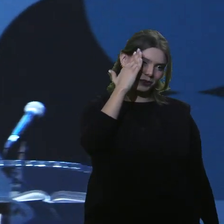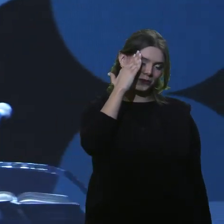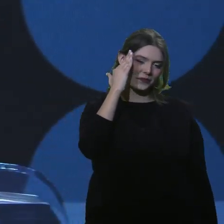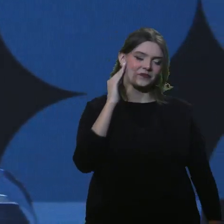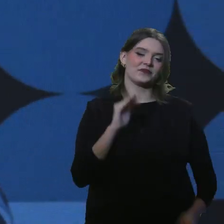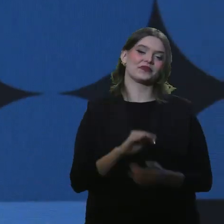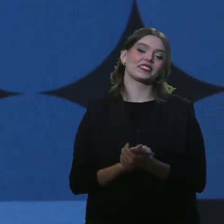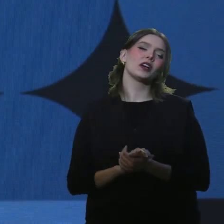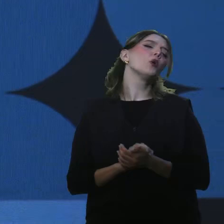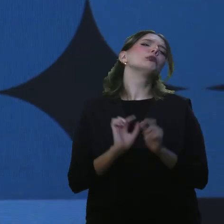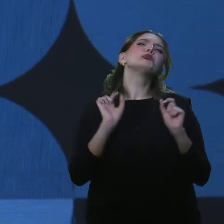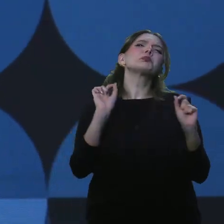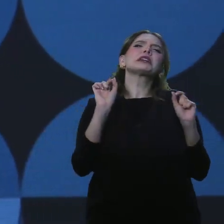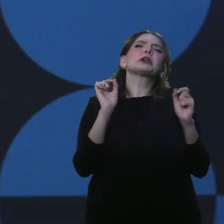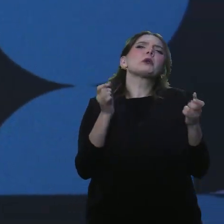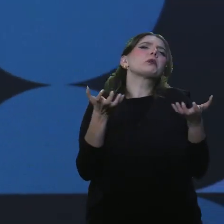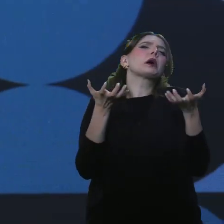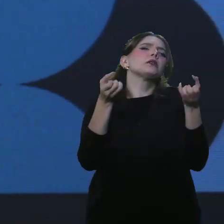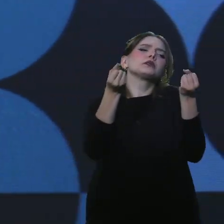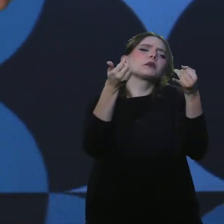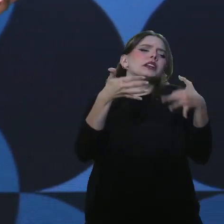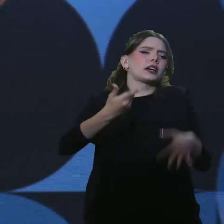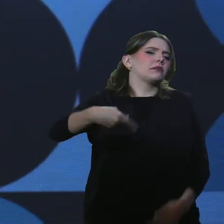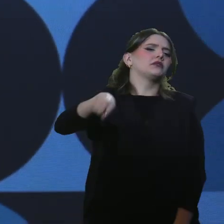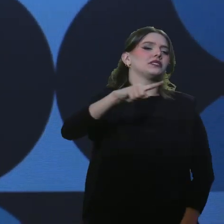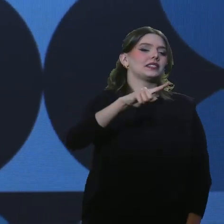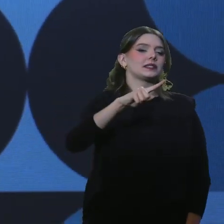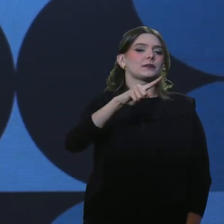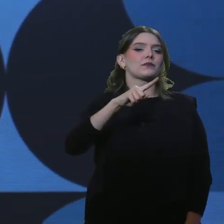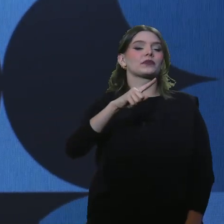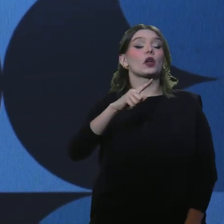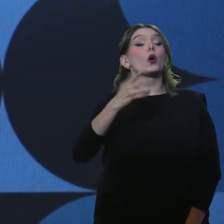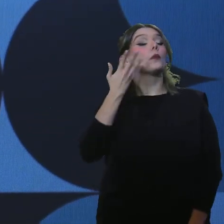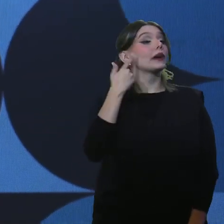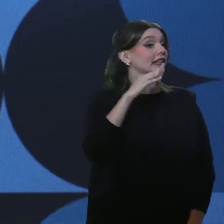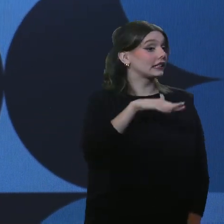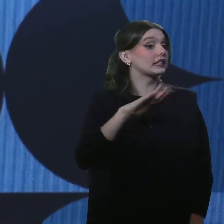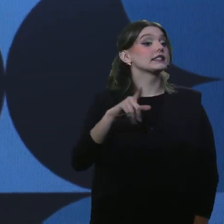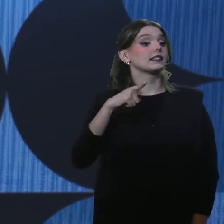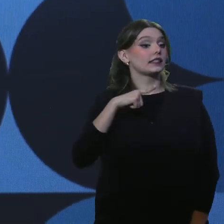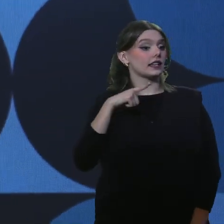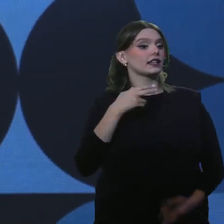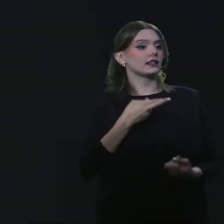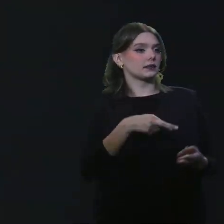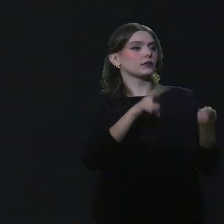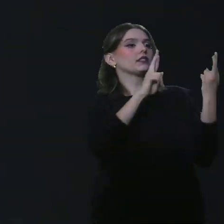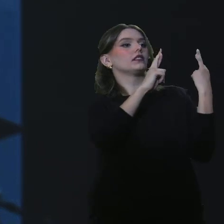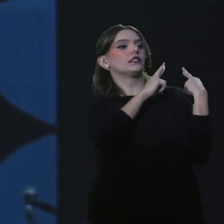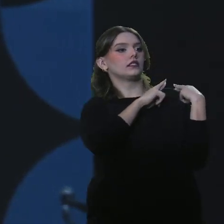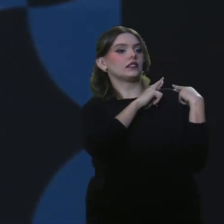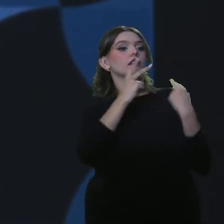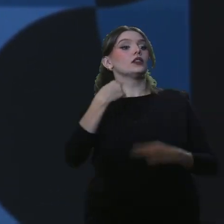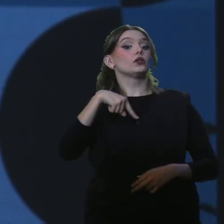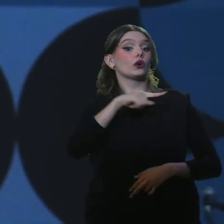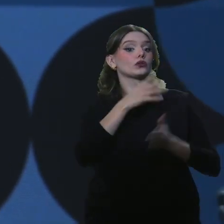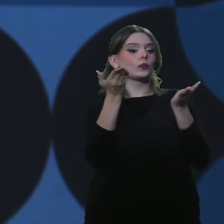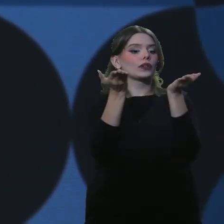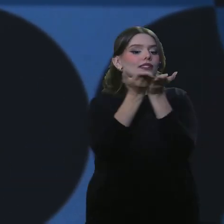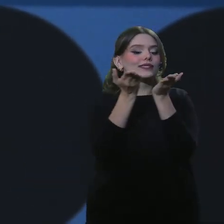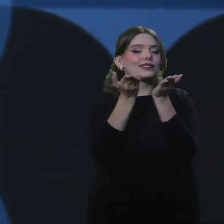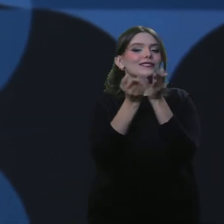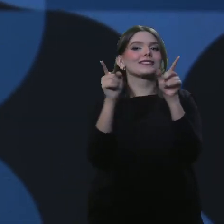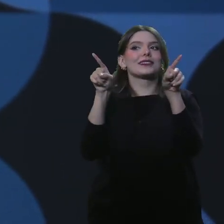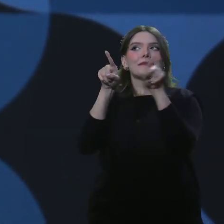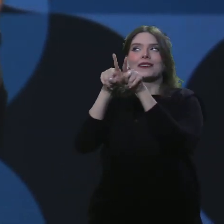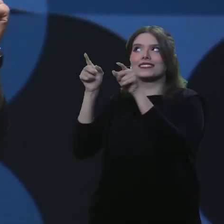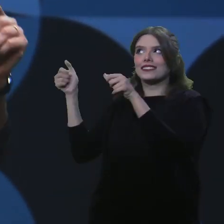que uma criança vai desenvolvendo responsabilidades, existem certas coisas que a gente como cristão, a gente também vai desenvolvendo na nossa vida com Deus.